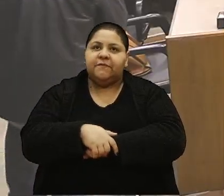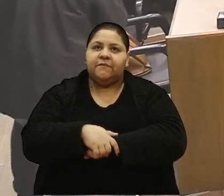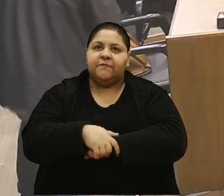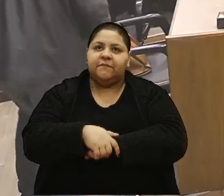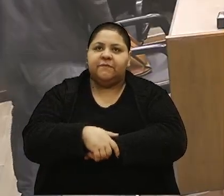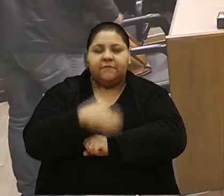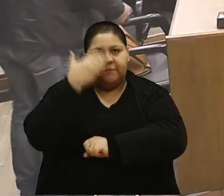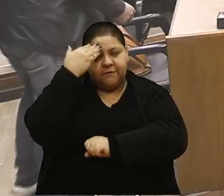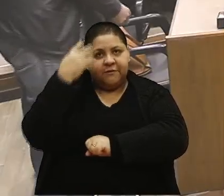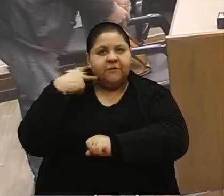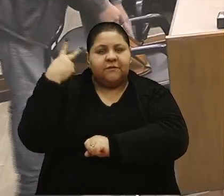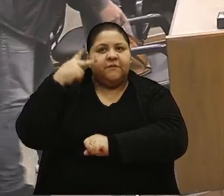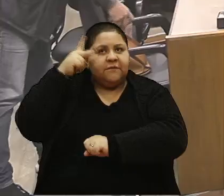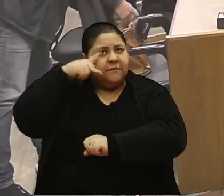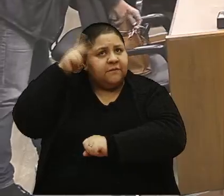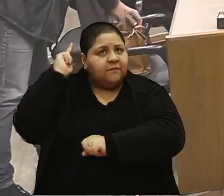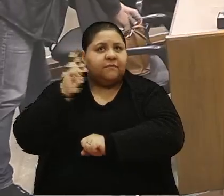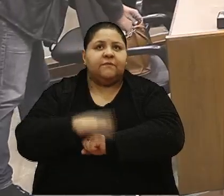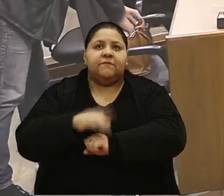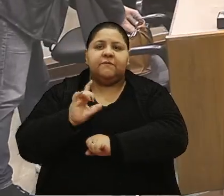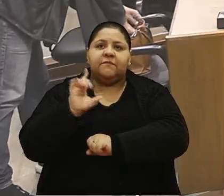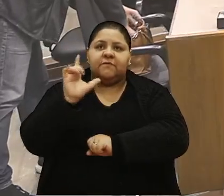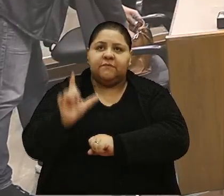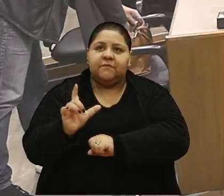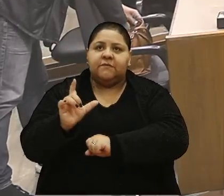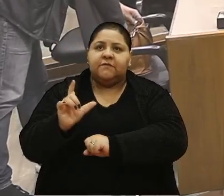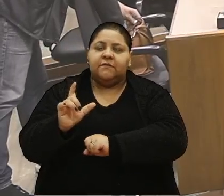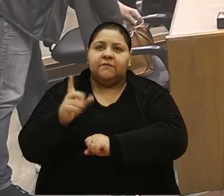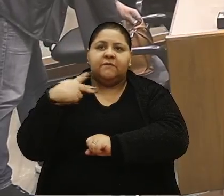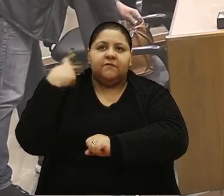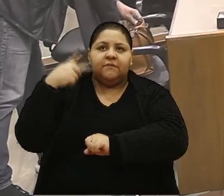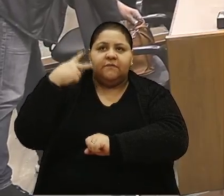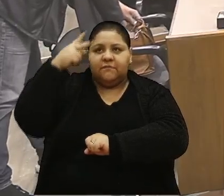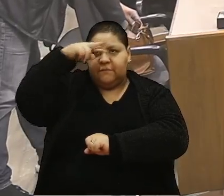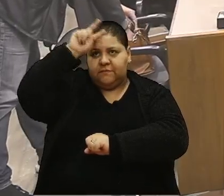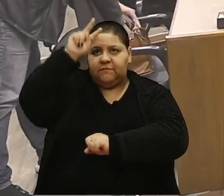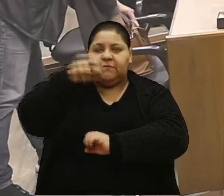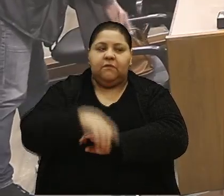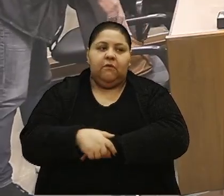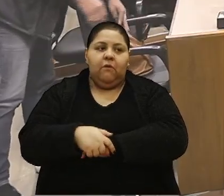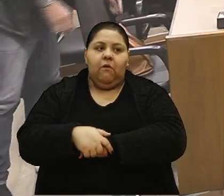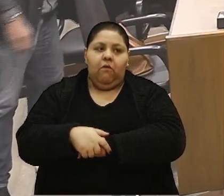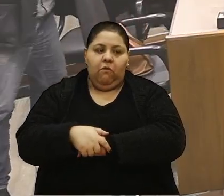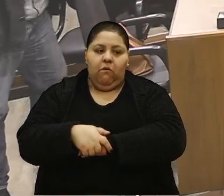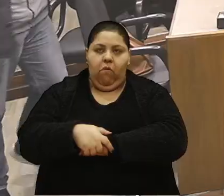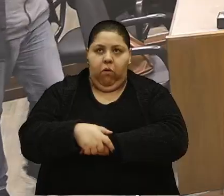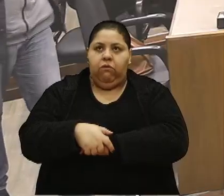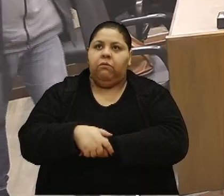Obrigado, vereador Iago Morandi. Com a palavra, vereador Edson da Rosa.